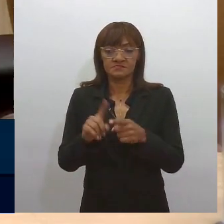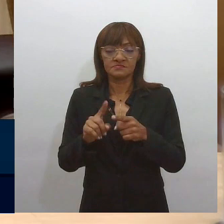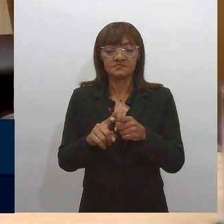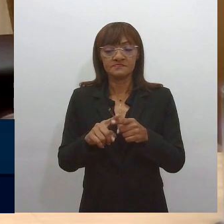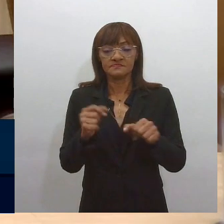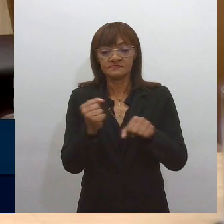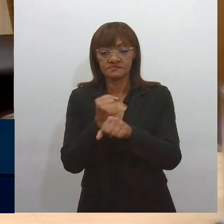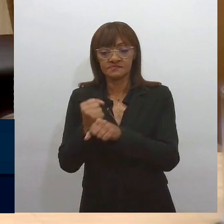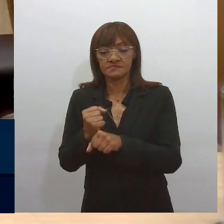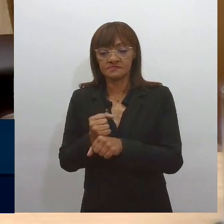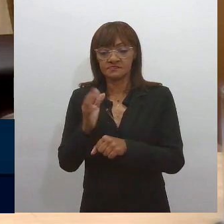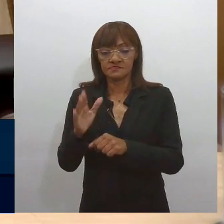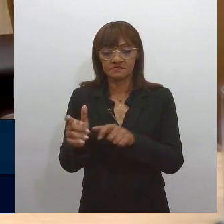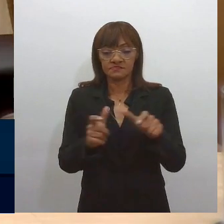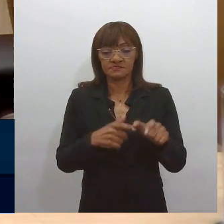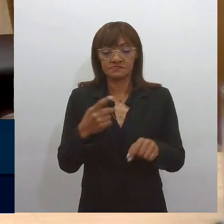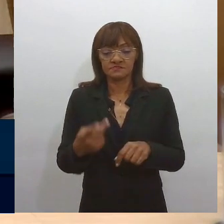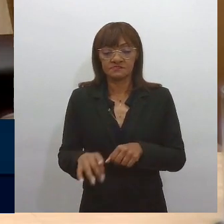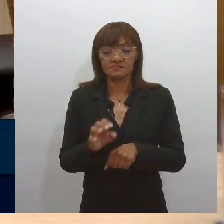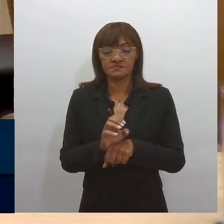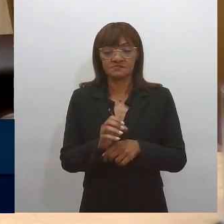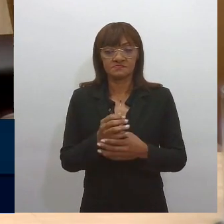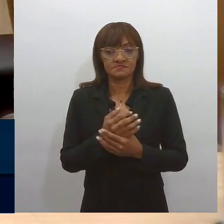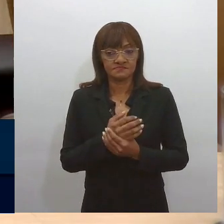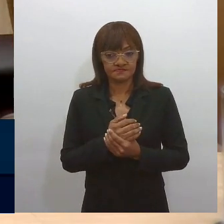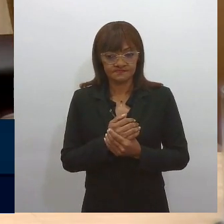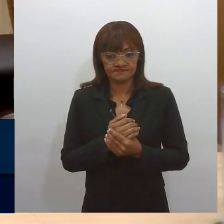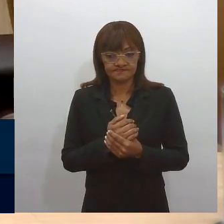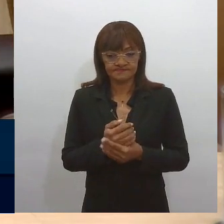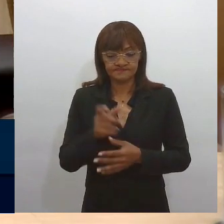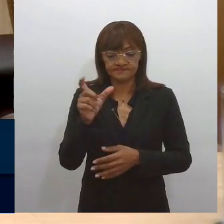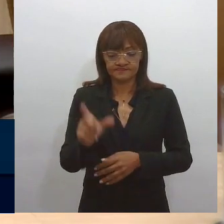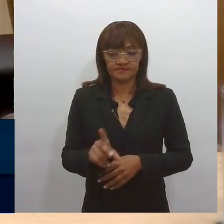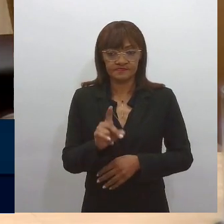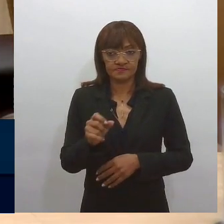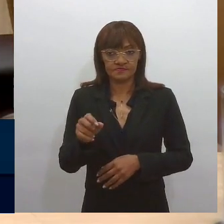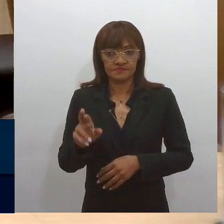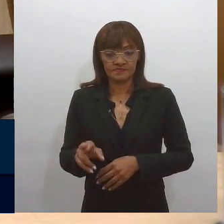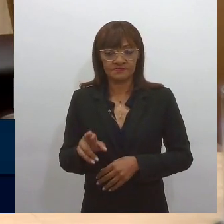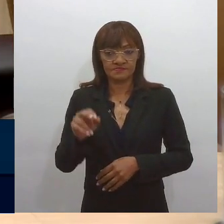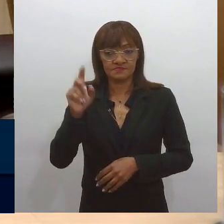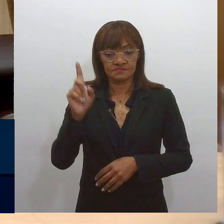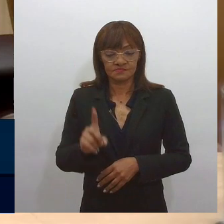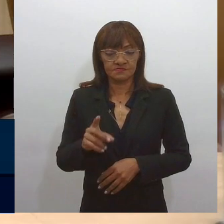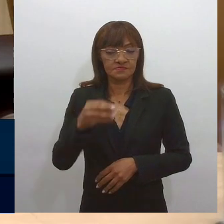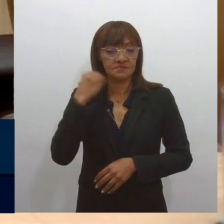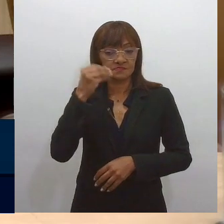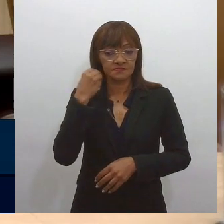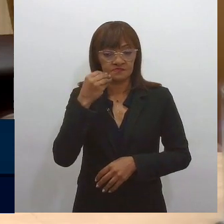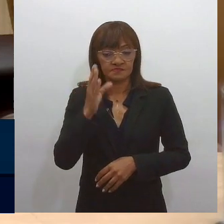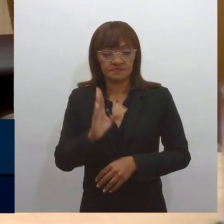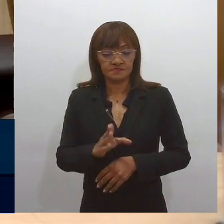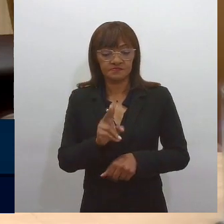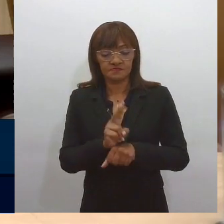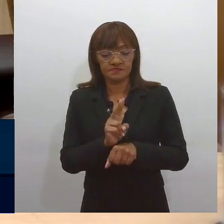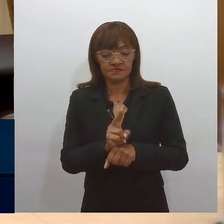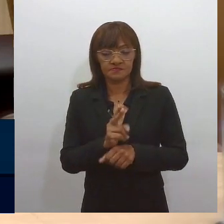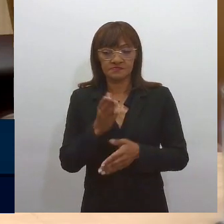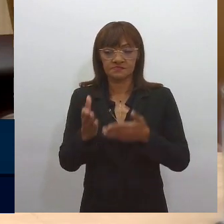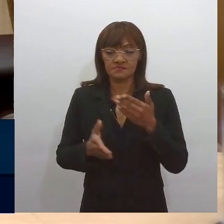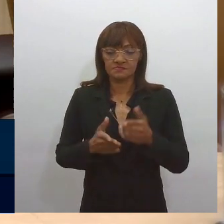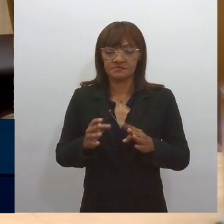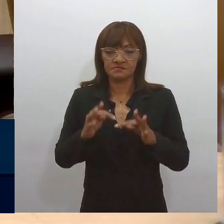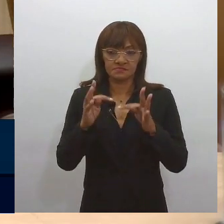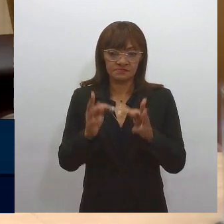ao longo de sua passagem pel Dr adquiriu experiência manutenção conservação rodoviária bem como em curso rodoviário